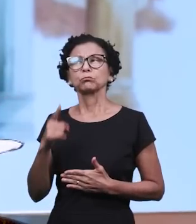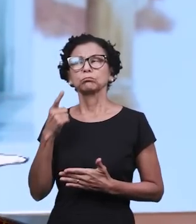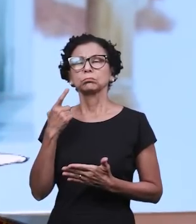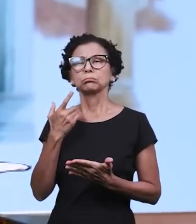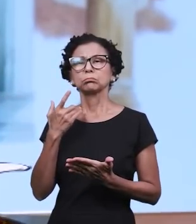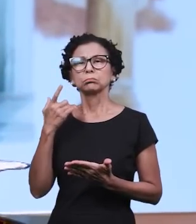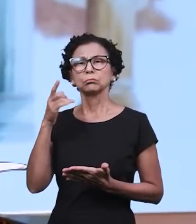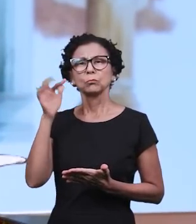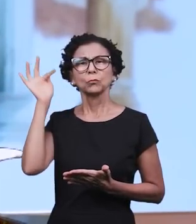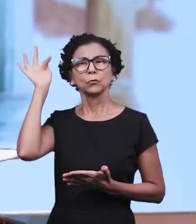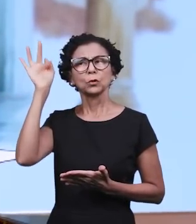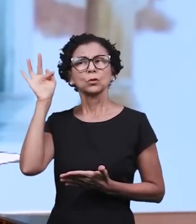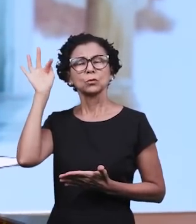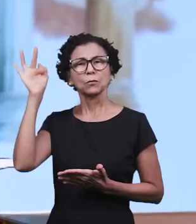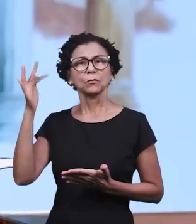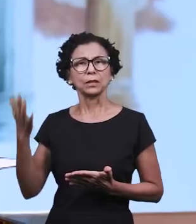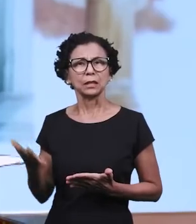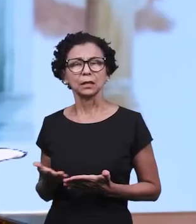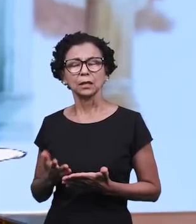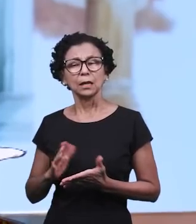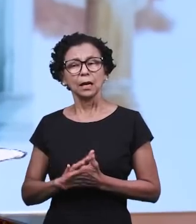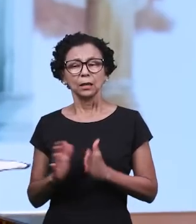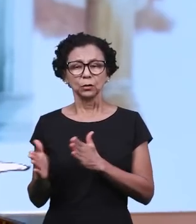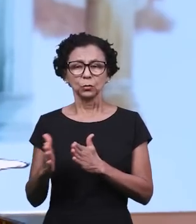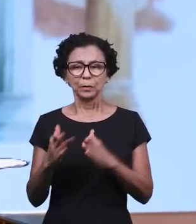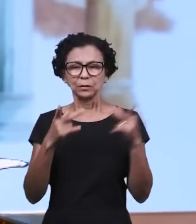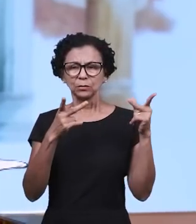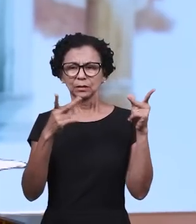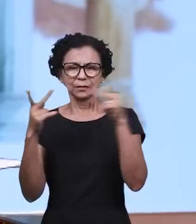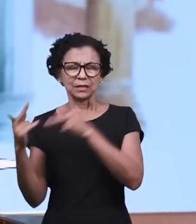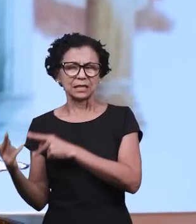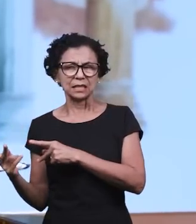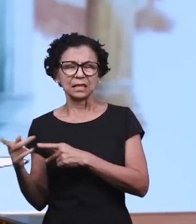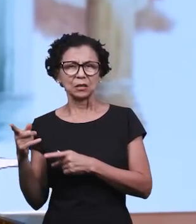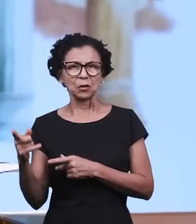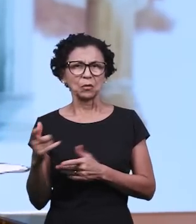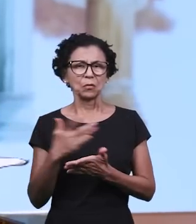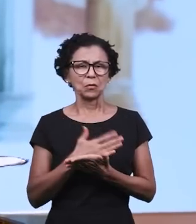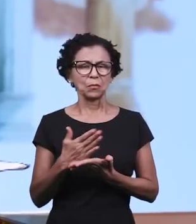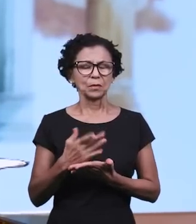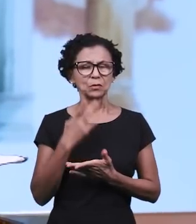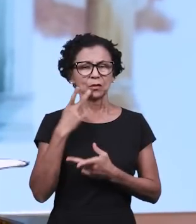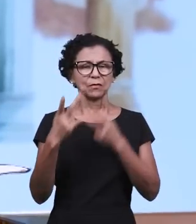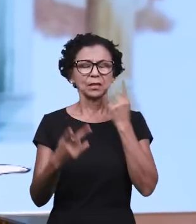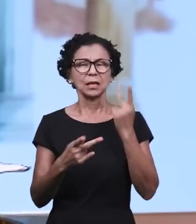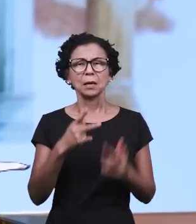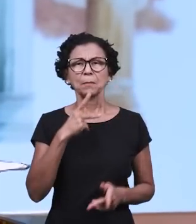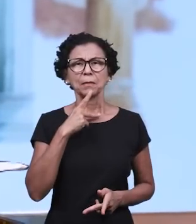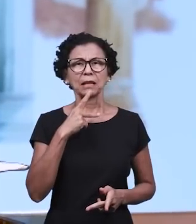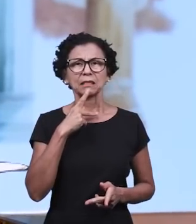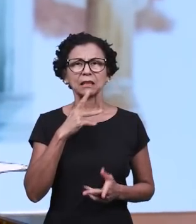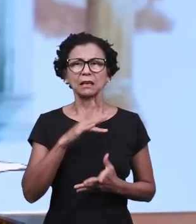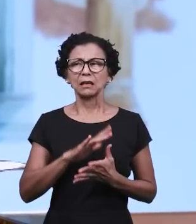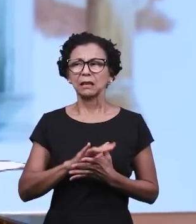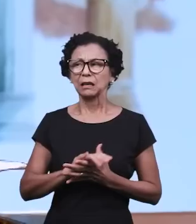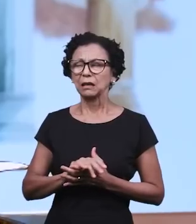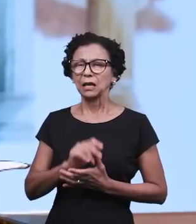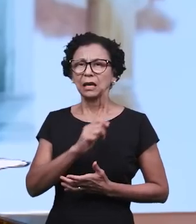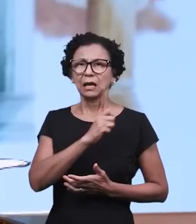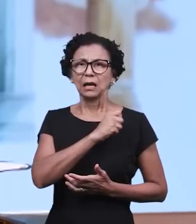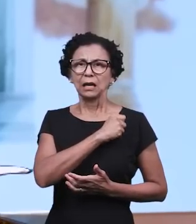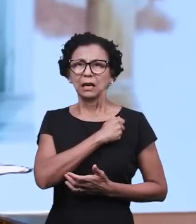si, essa jornada de povos, né, em busca de uma segurança internacional. Então, essa é